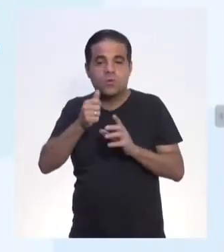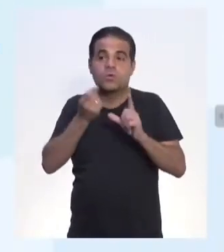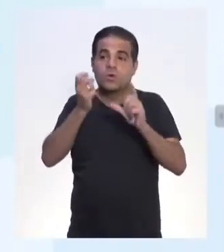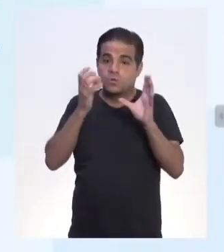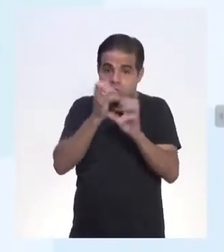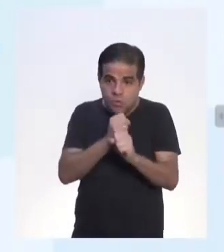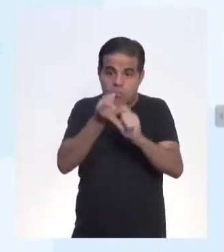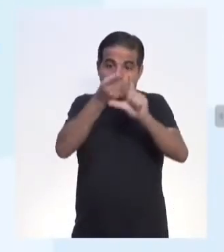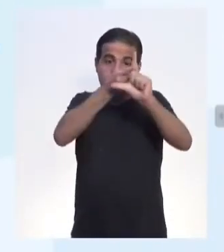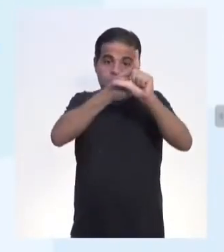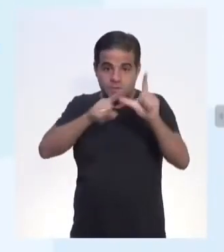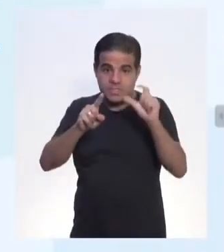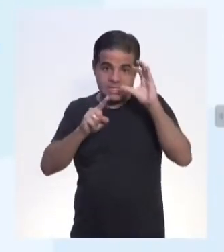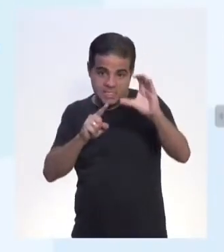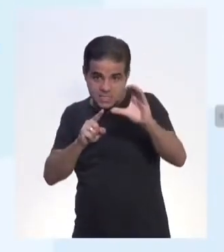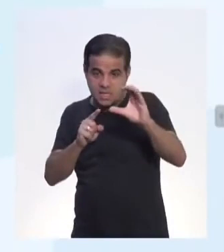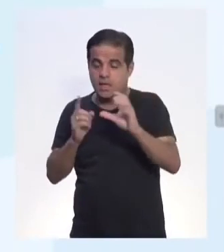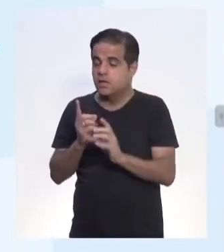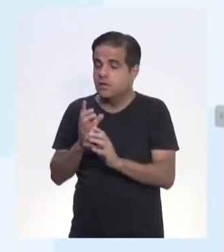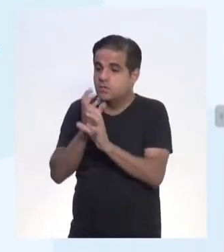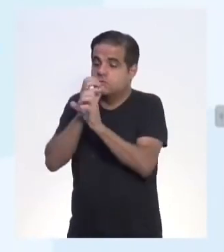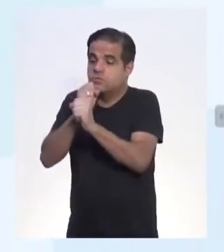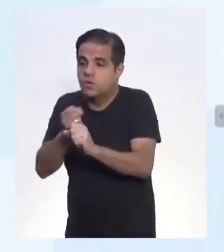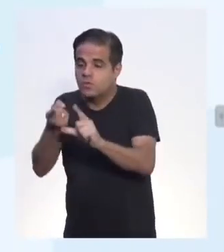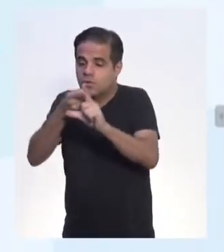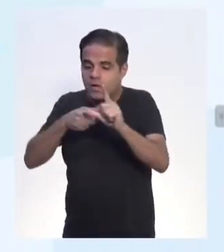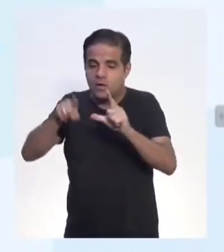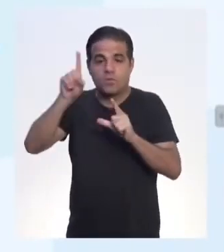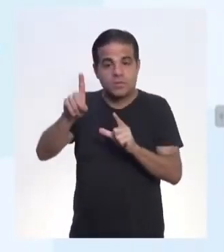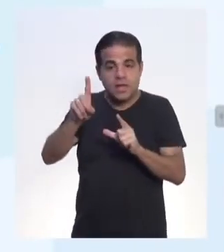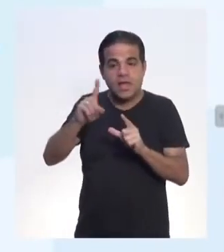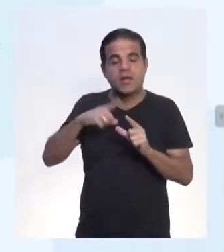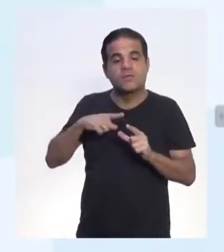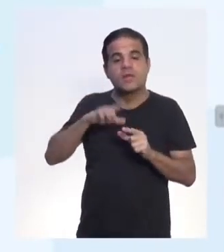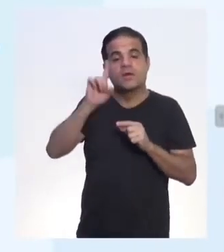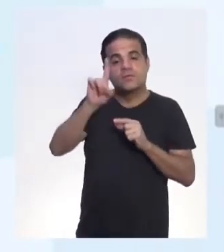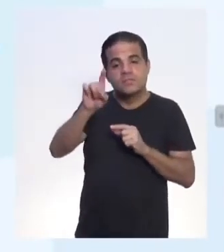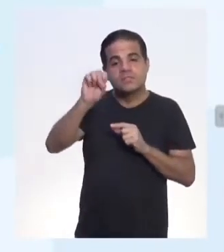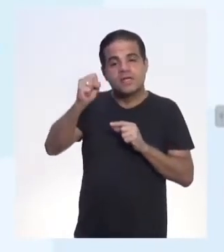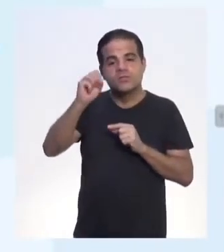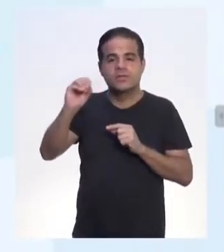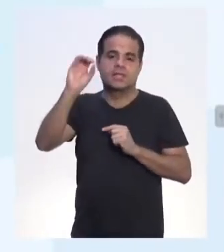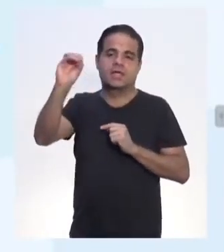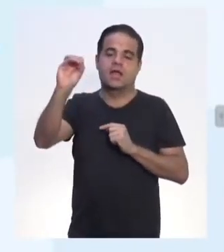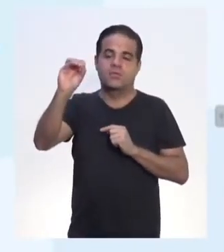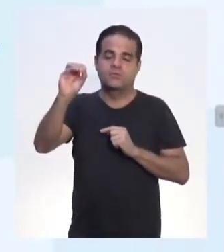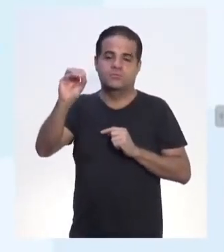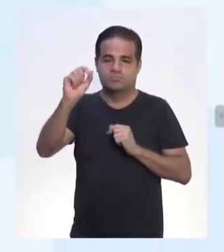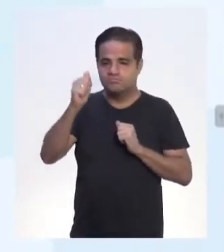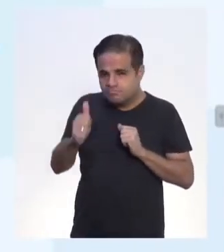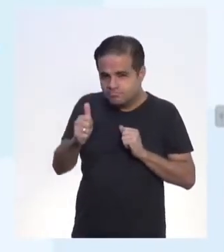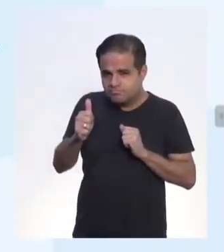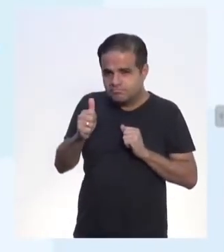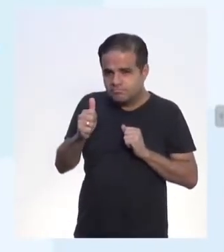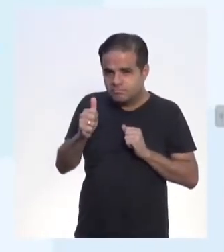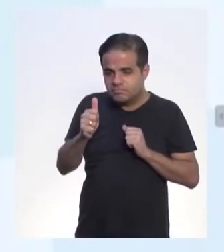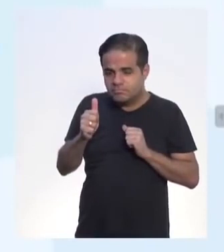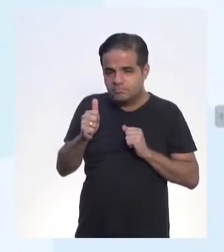ângulo D, também eu vou ter um ângulo aqui, ó, de 180 graus.